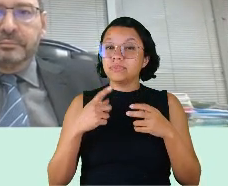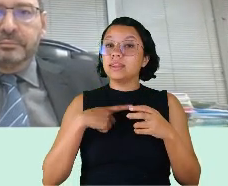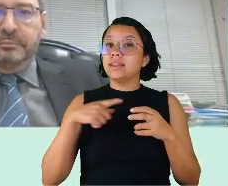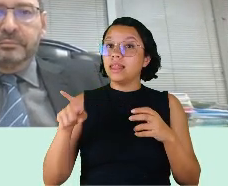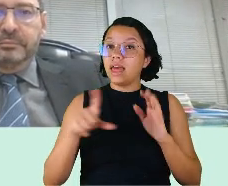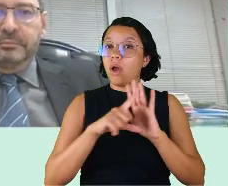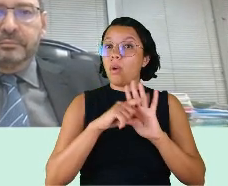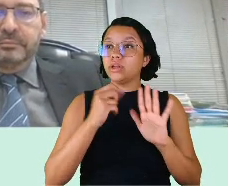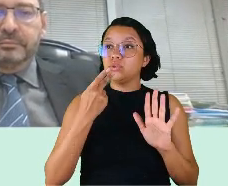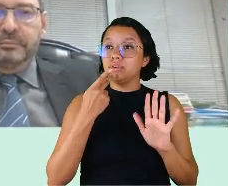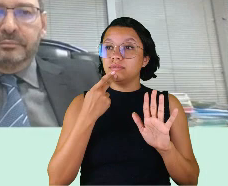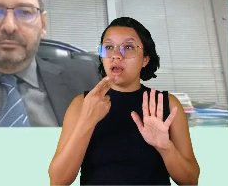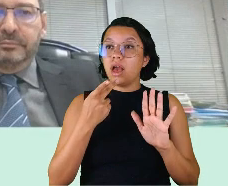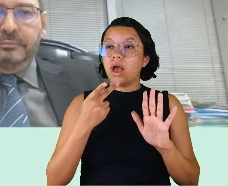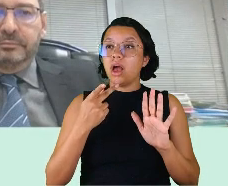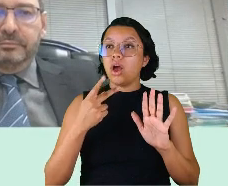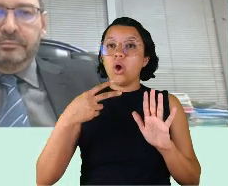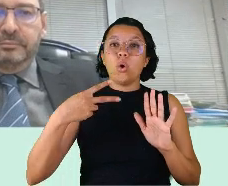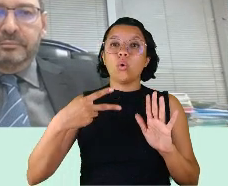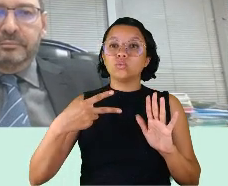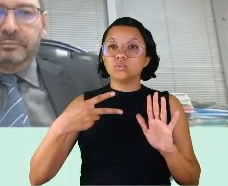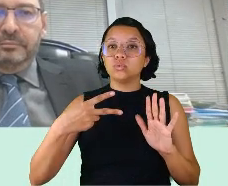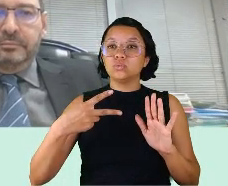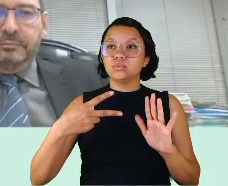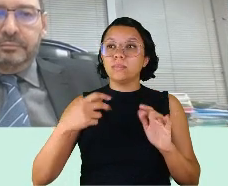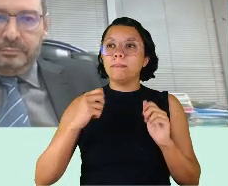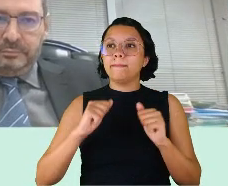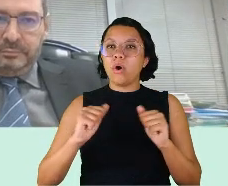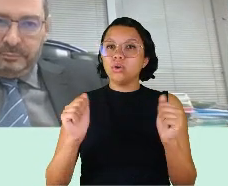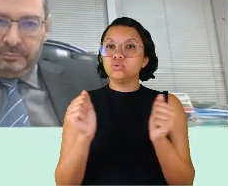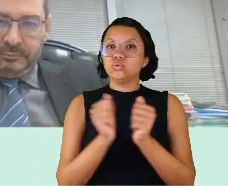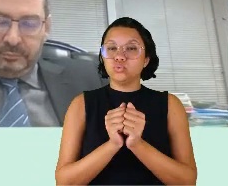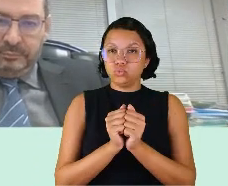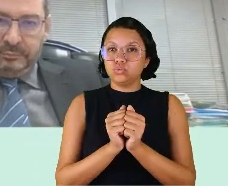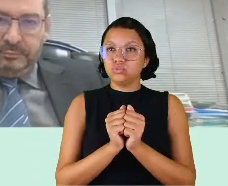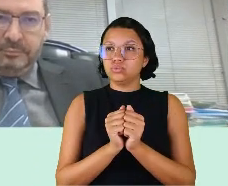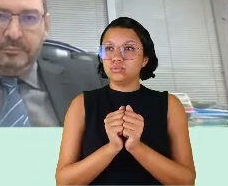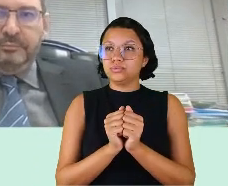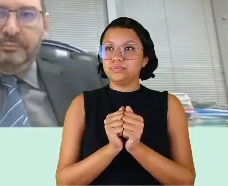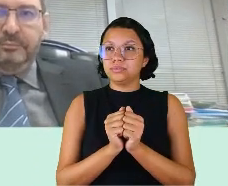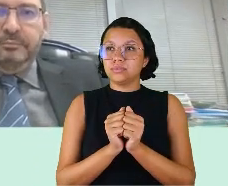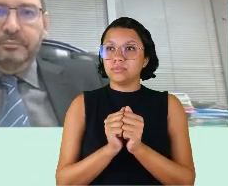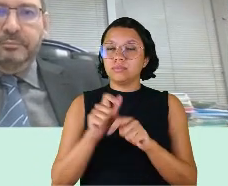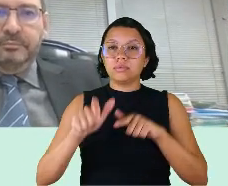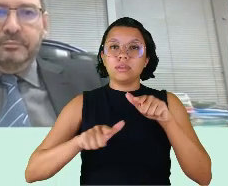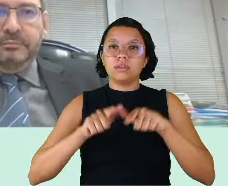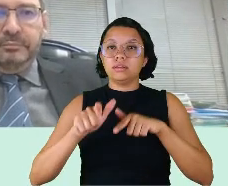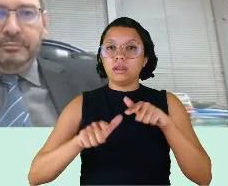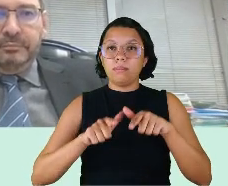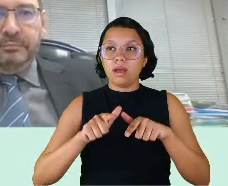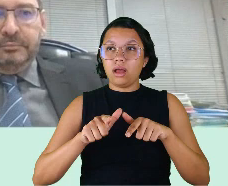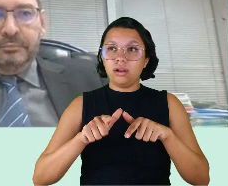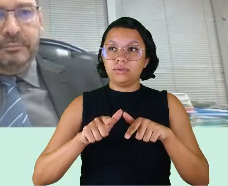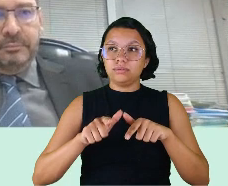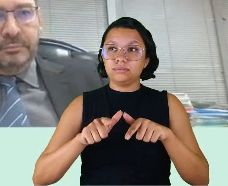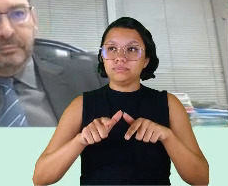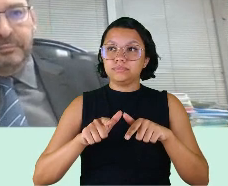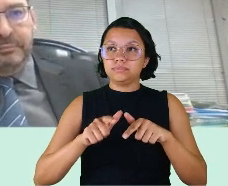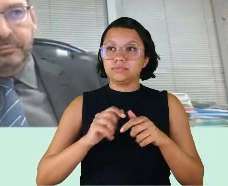Tem lá um artigo que diz isso, né? Os dois vão concomitantemente estarem em